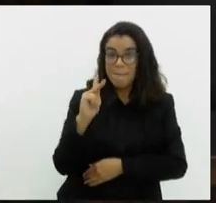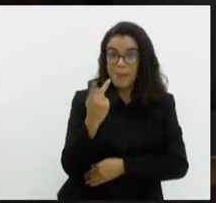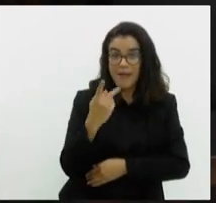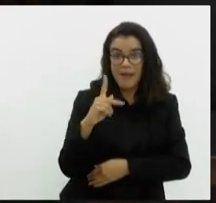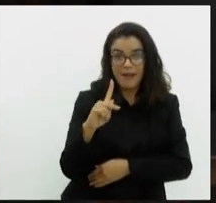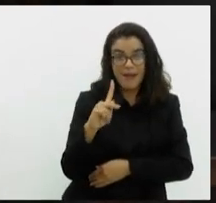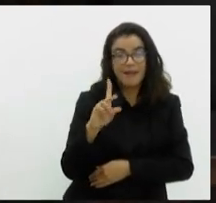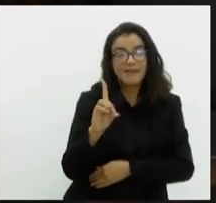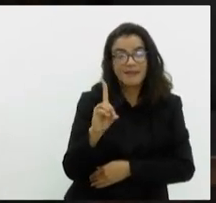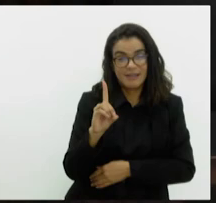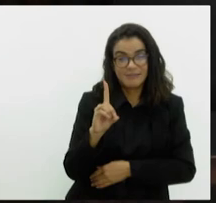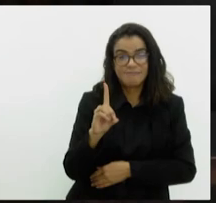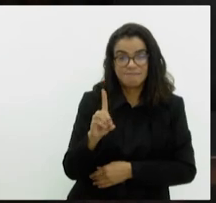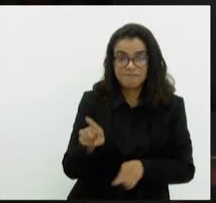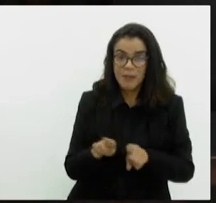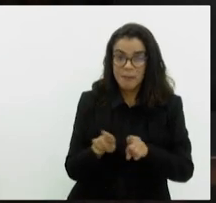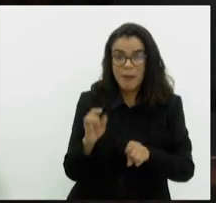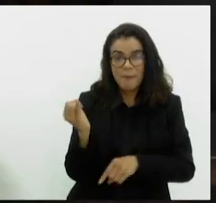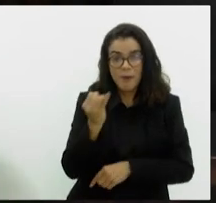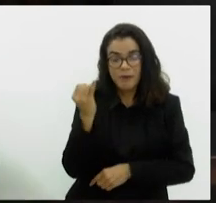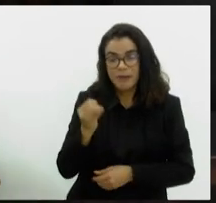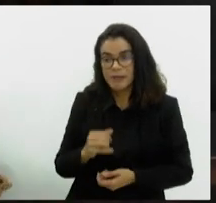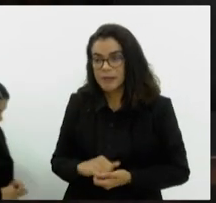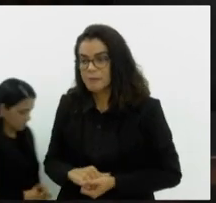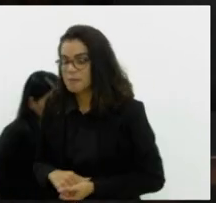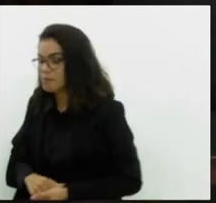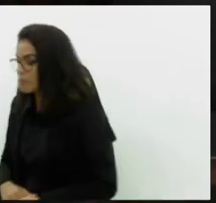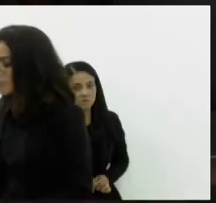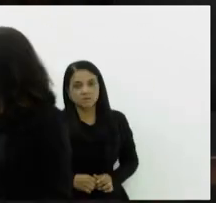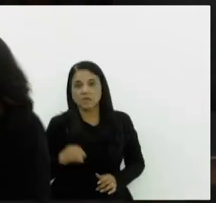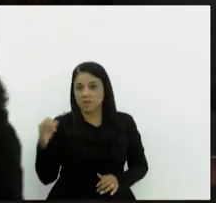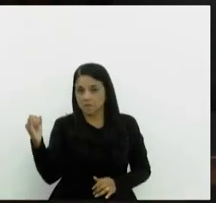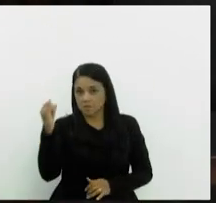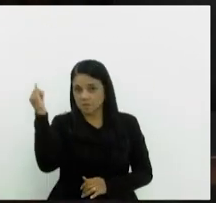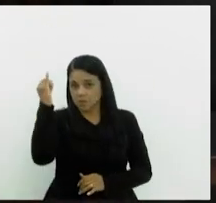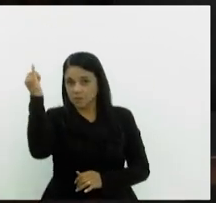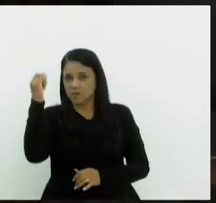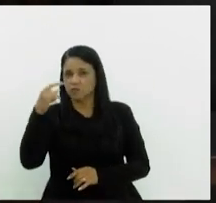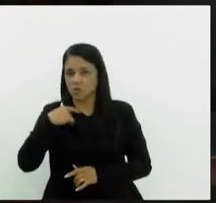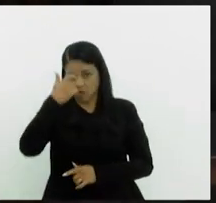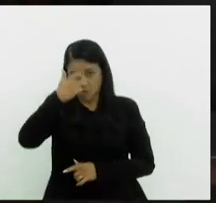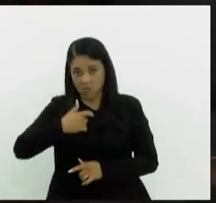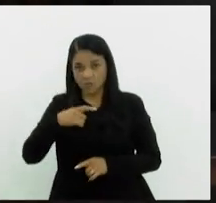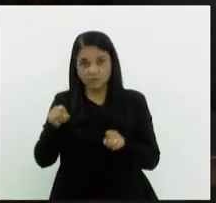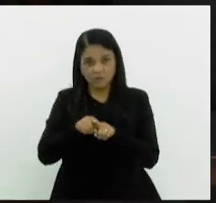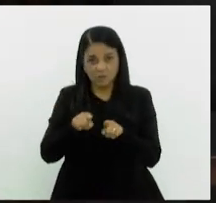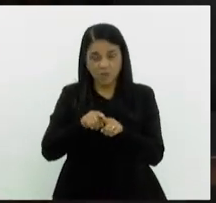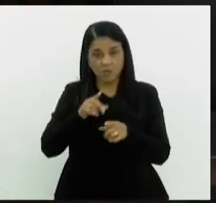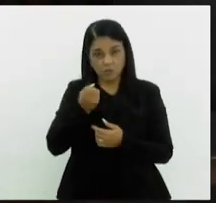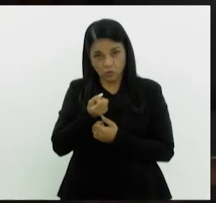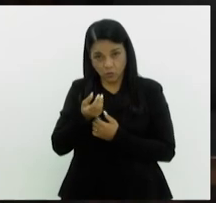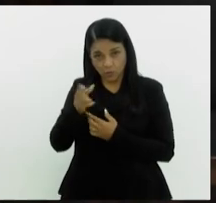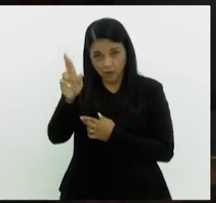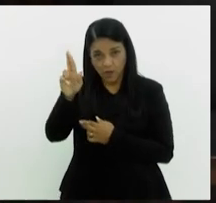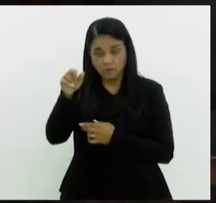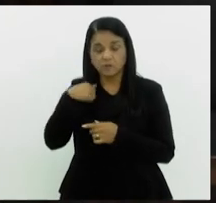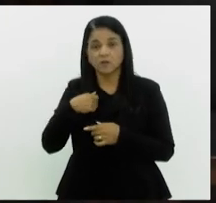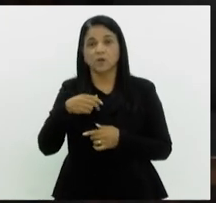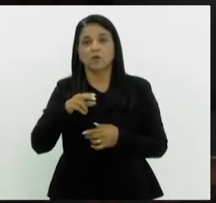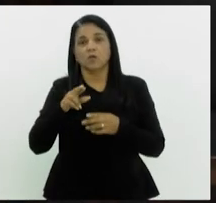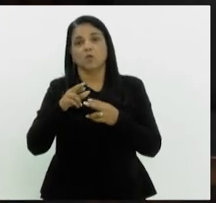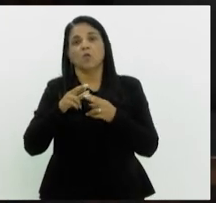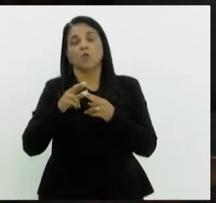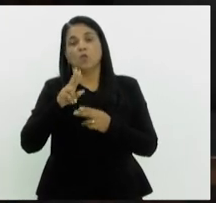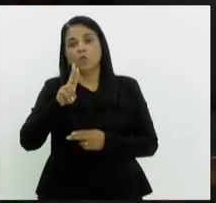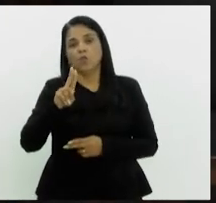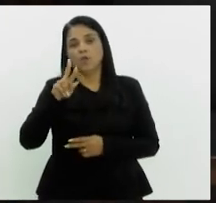também é super importante. Quando eu também fiz o doutorado na UFRJ